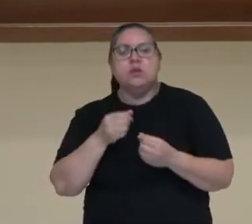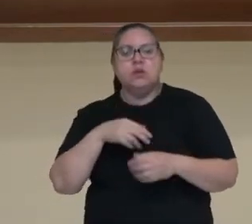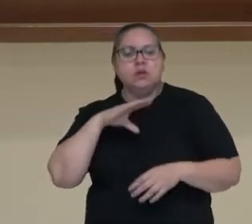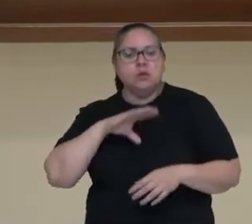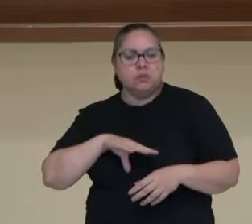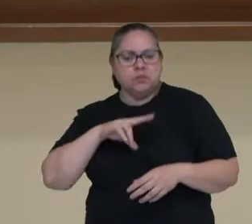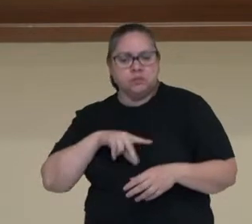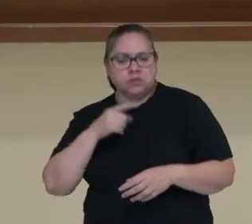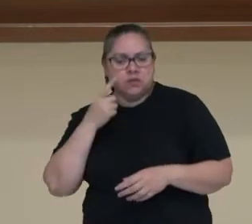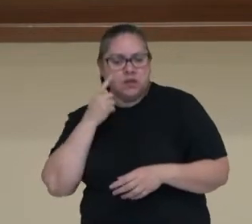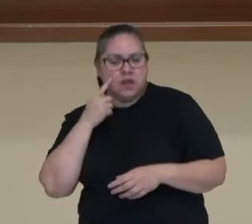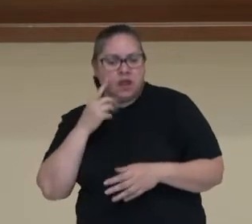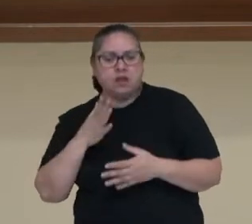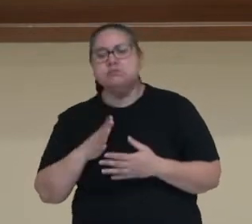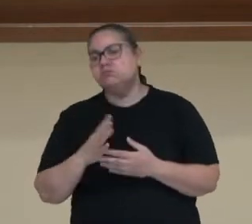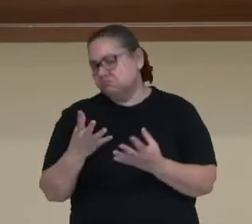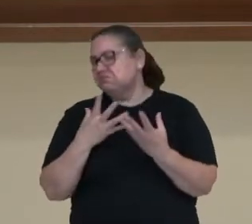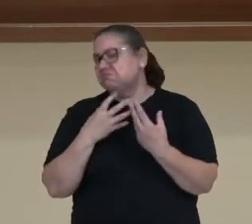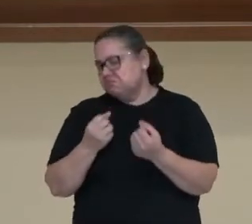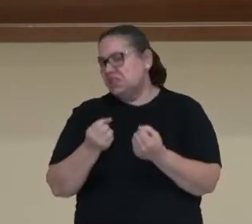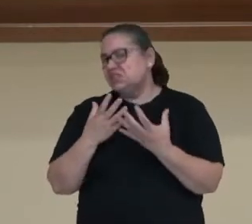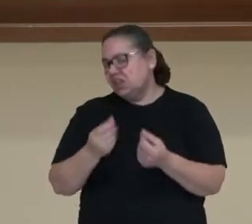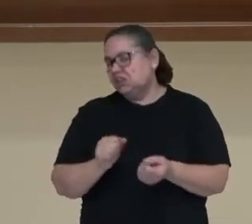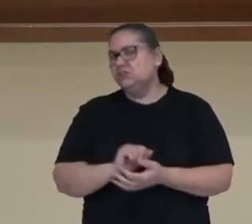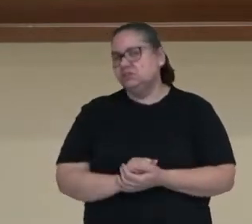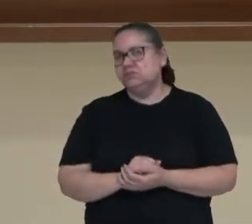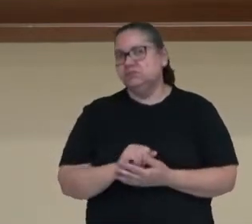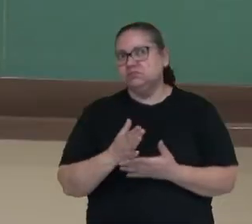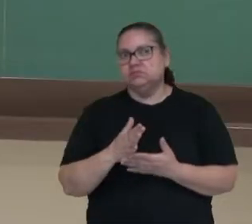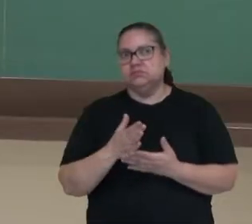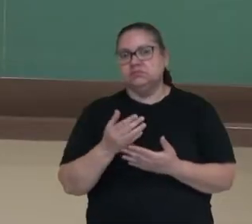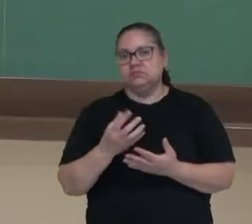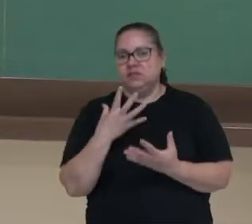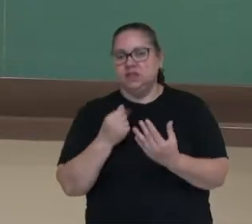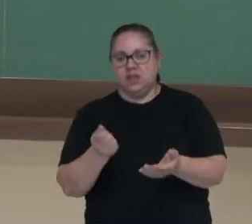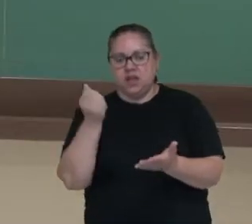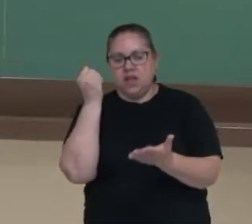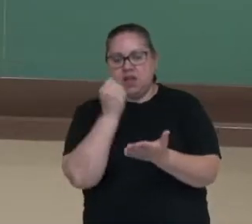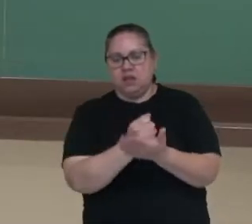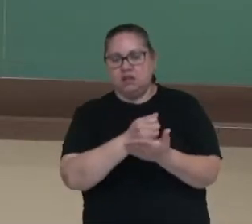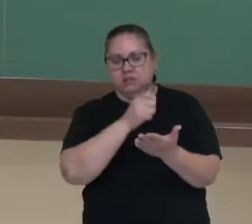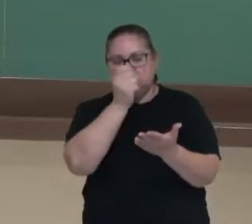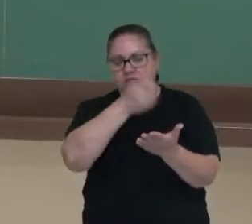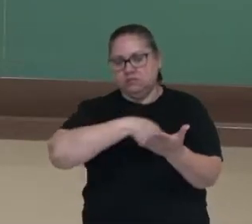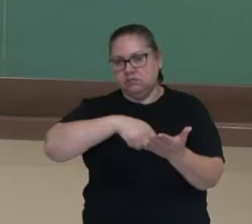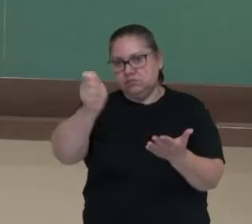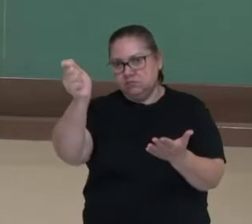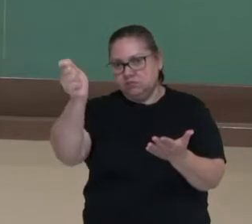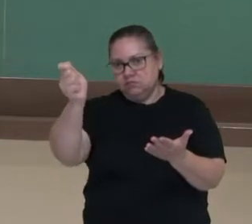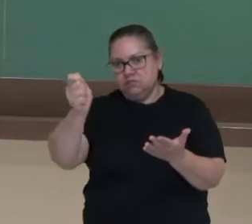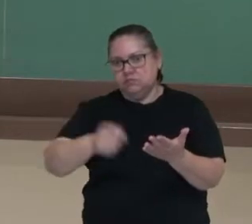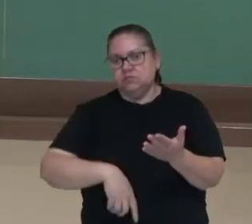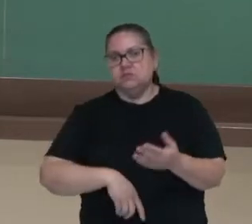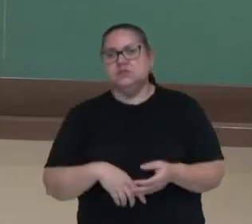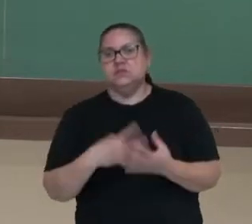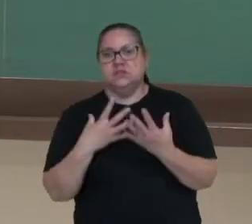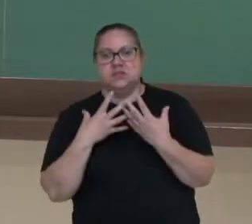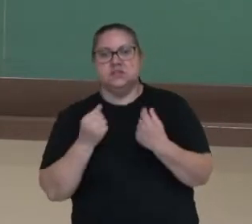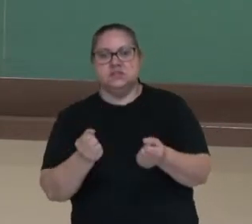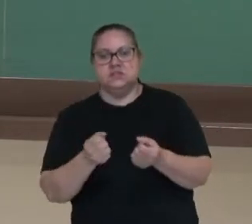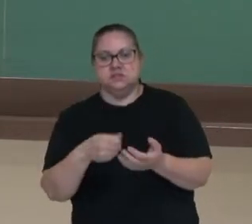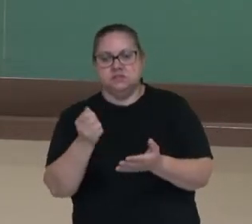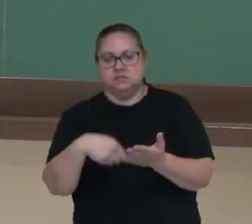falou, essa aí dá para aceitar. Né? Acelou ali, acordou, né, uma espécie de